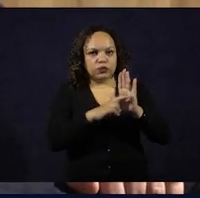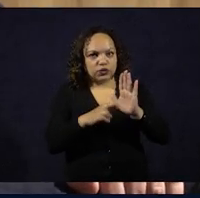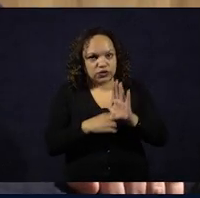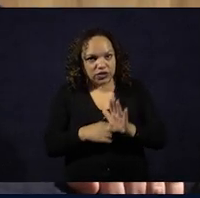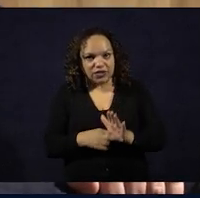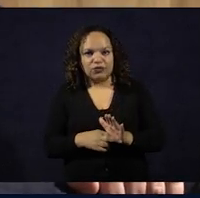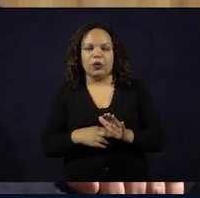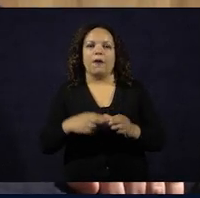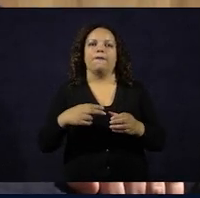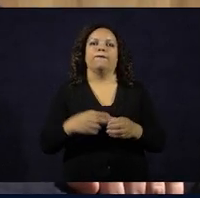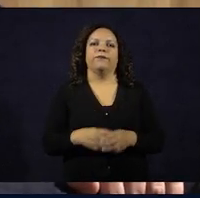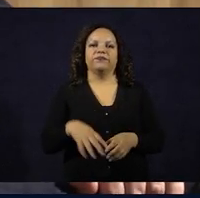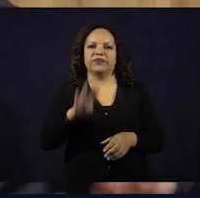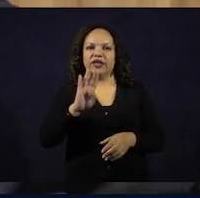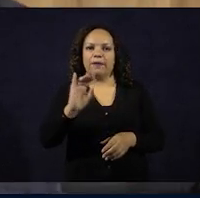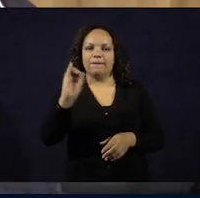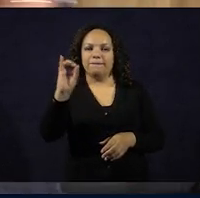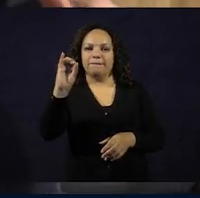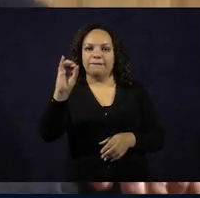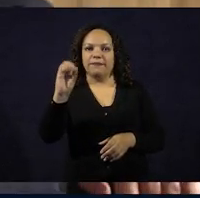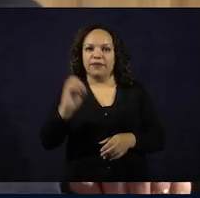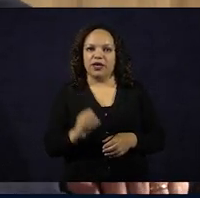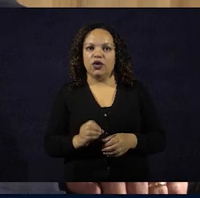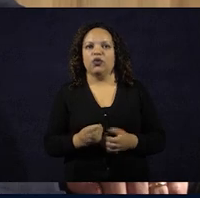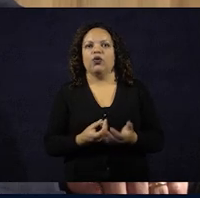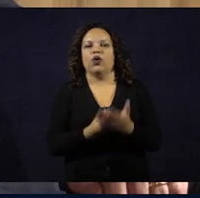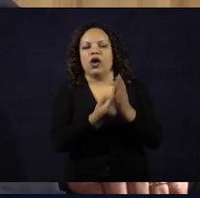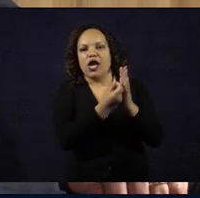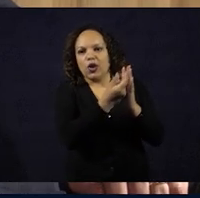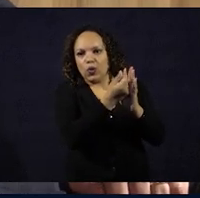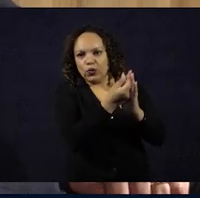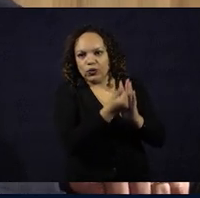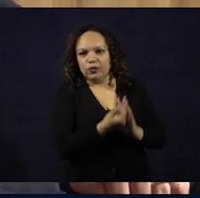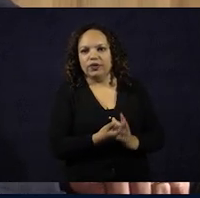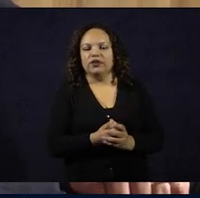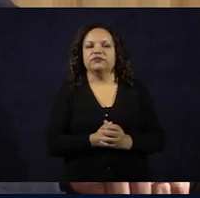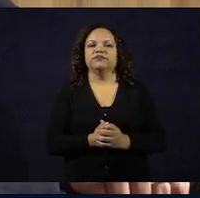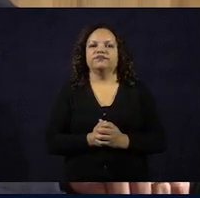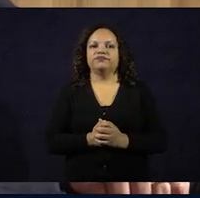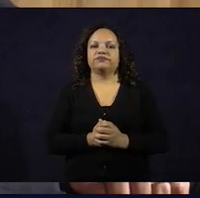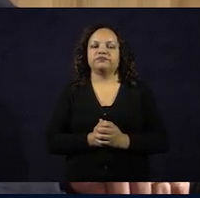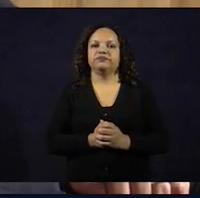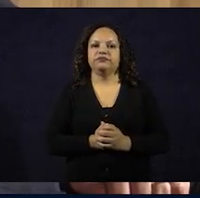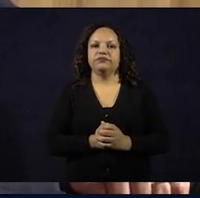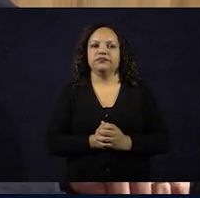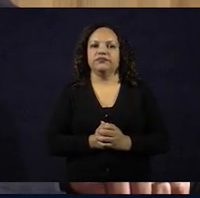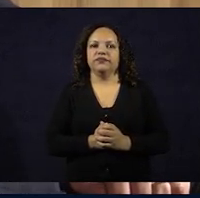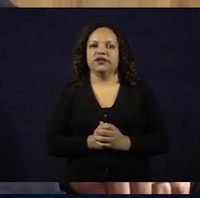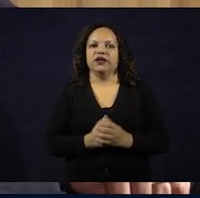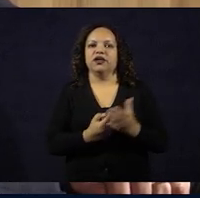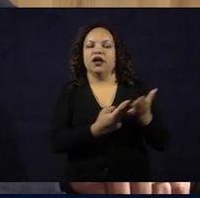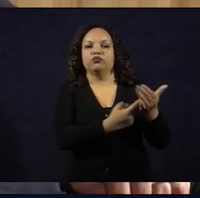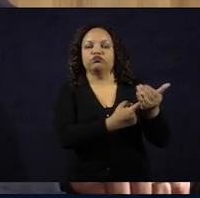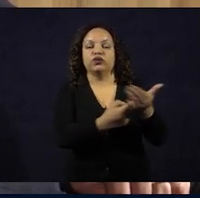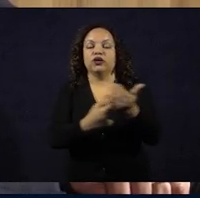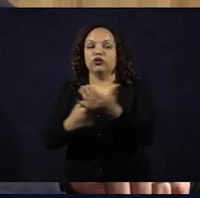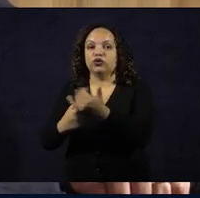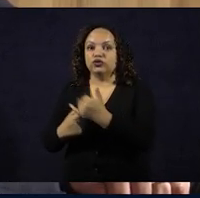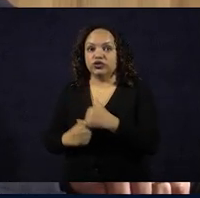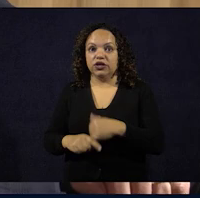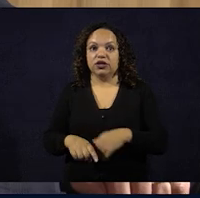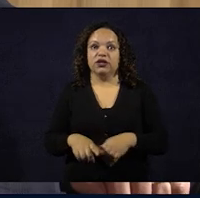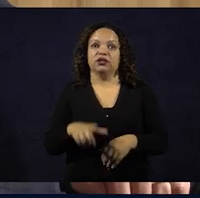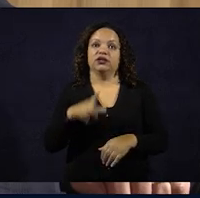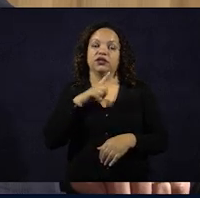bioeconomia circular Nas questões de resíduos só tô Resumindo para não ficar muito longo aqui e a tecnologia mais discutiva que a